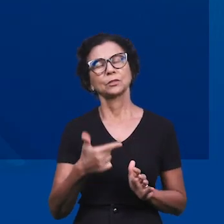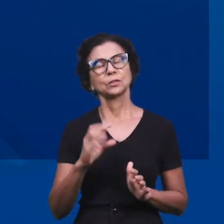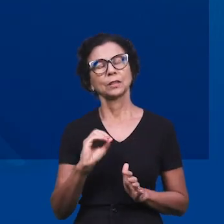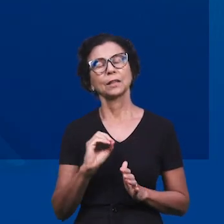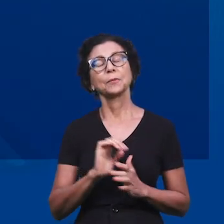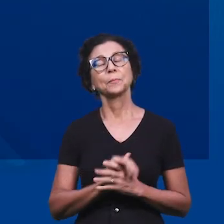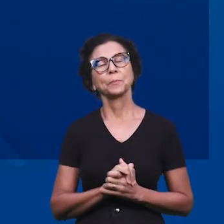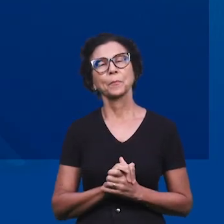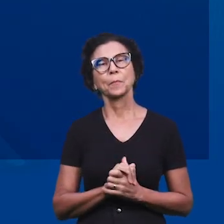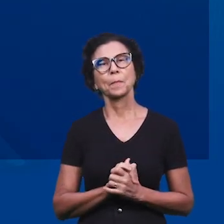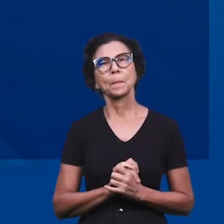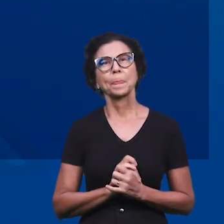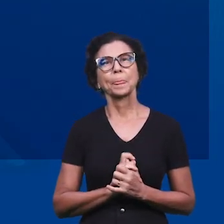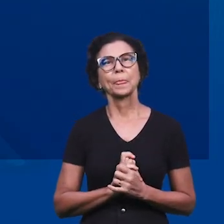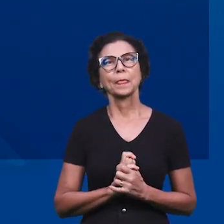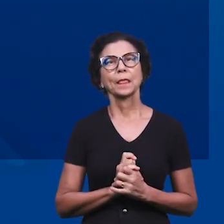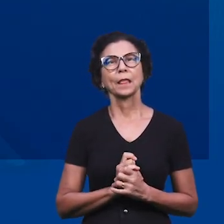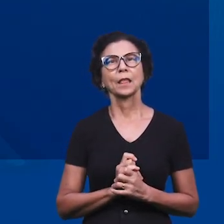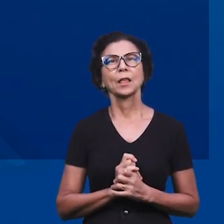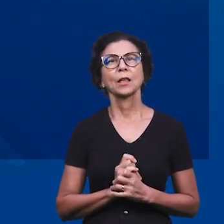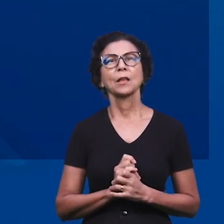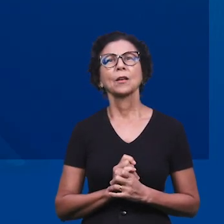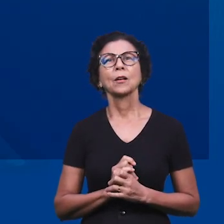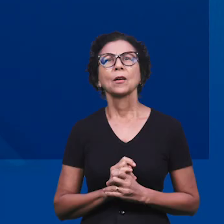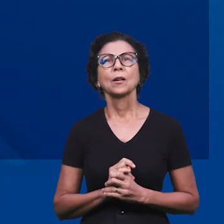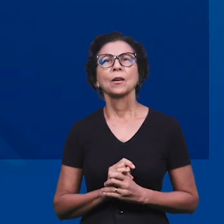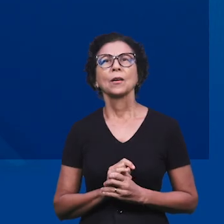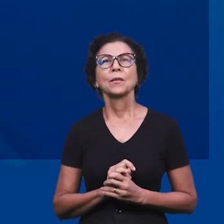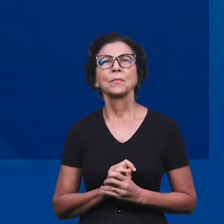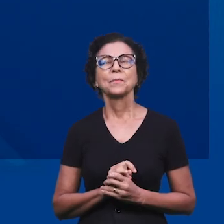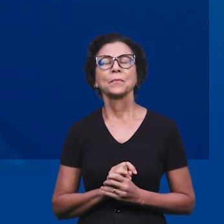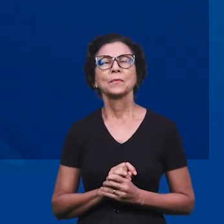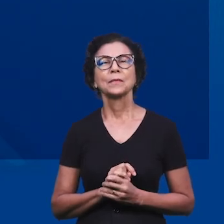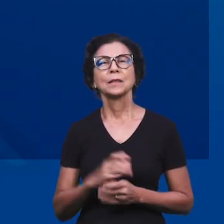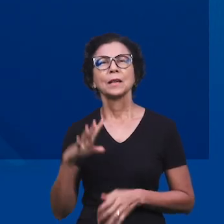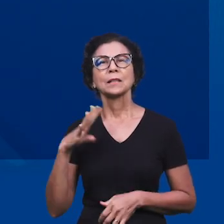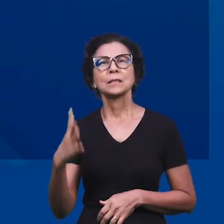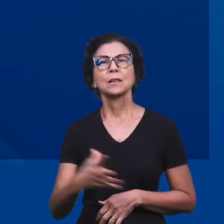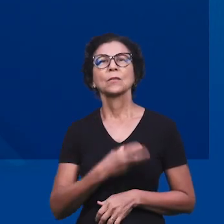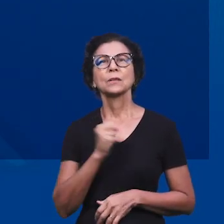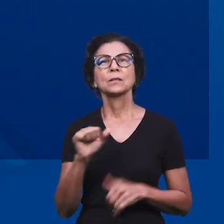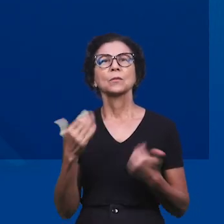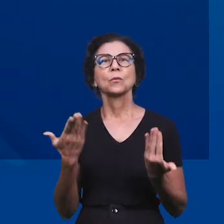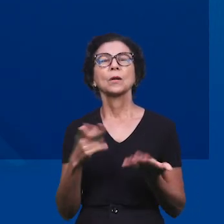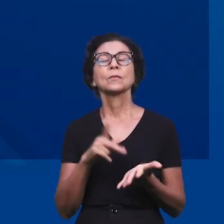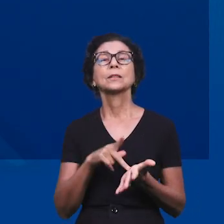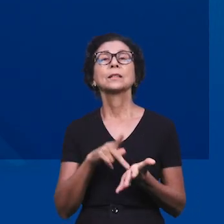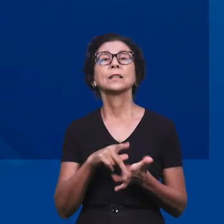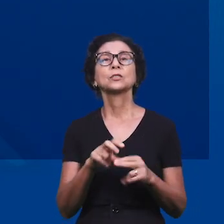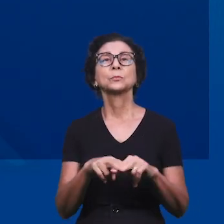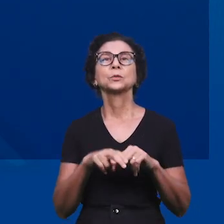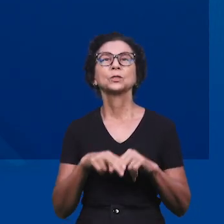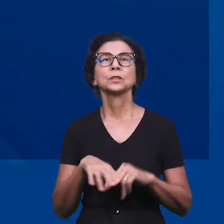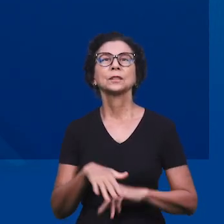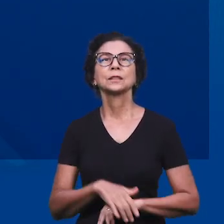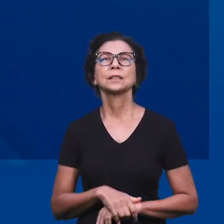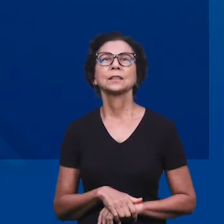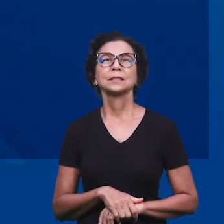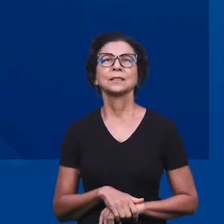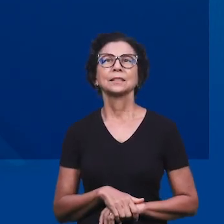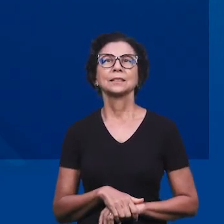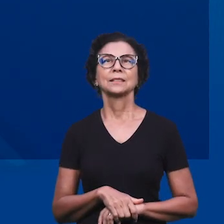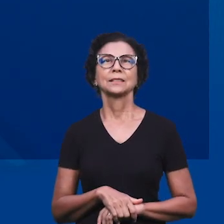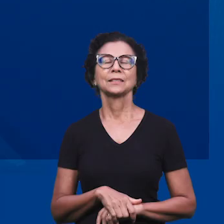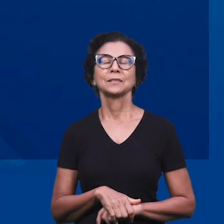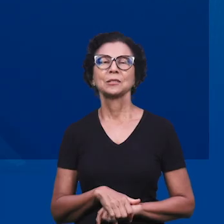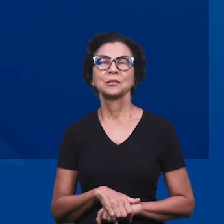Es tener nuestro nombre en el libro de la vida. La paz del Señor